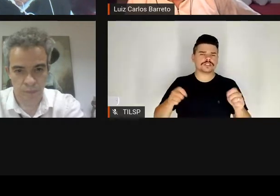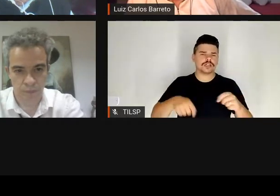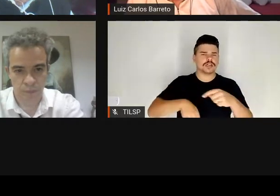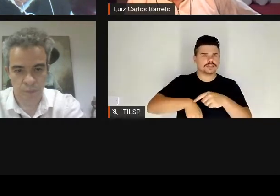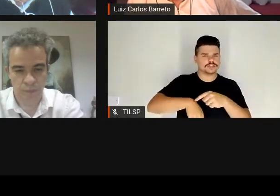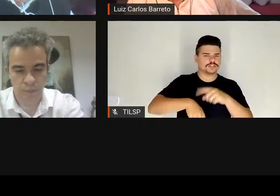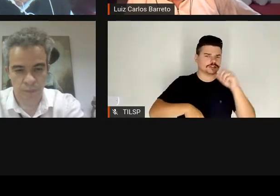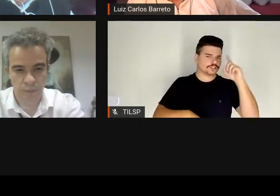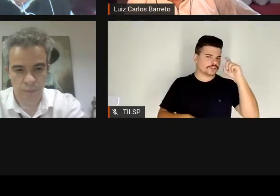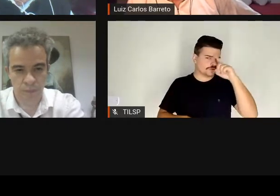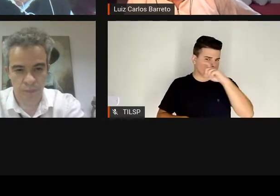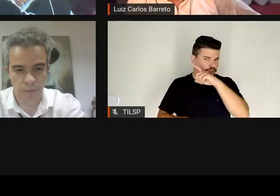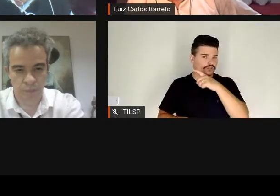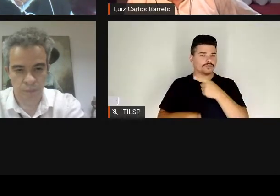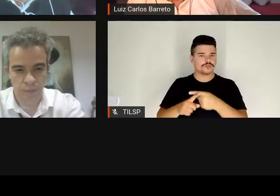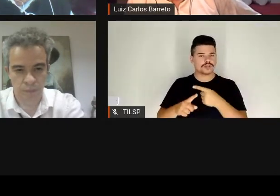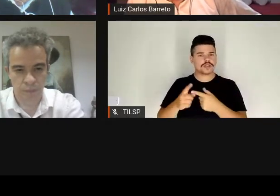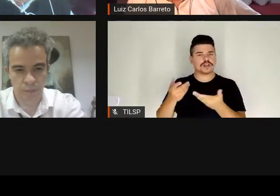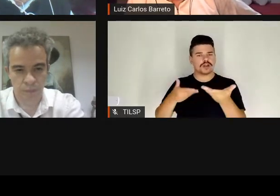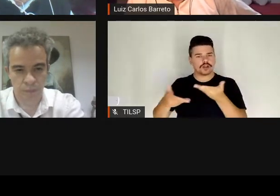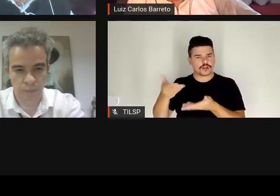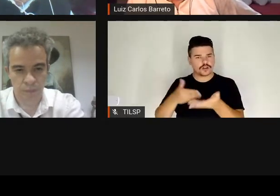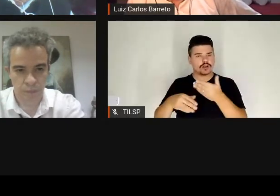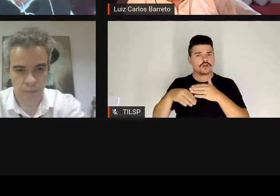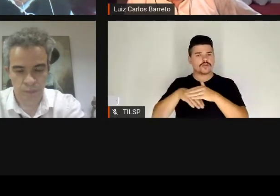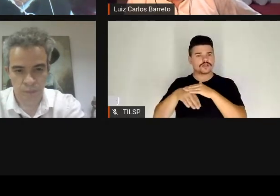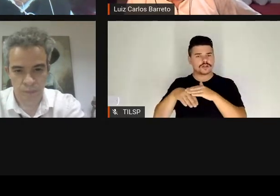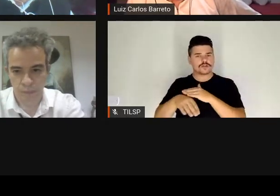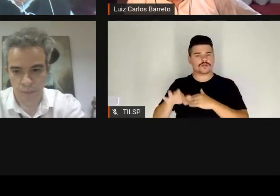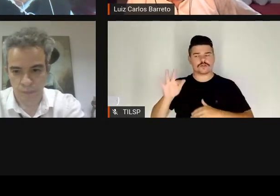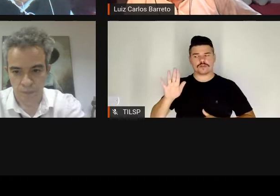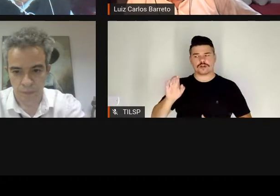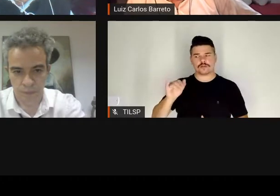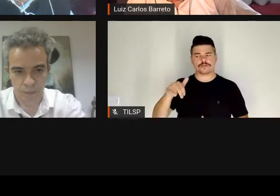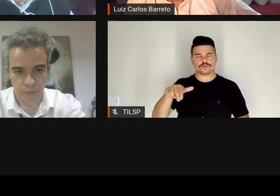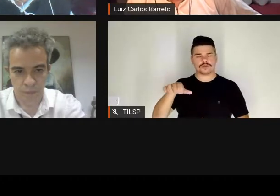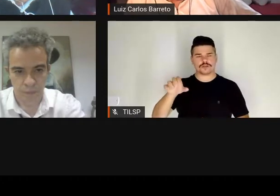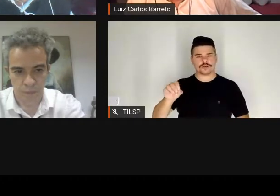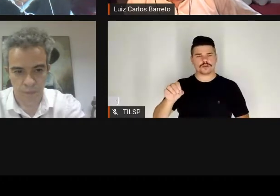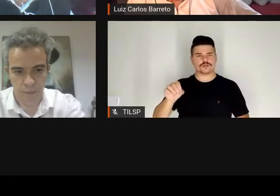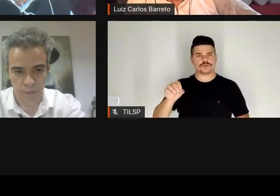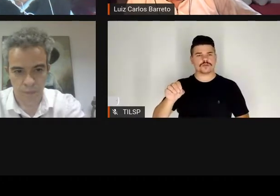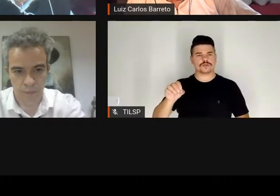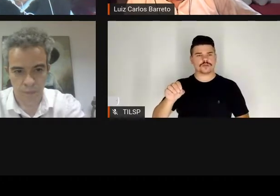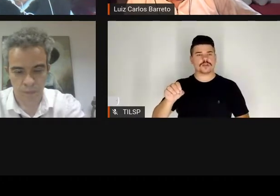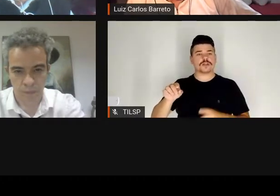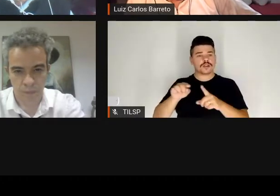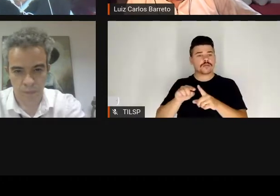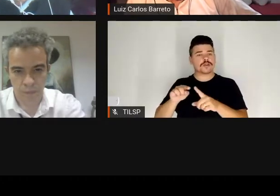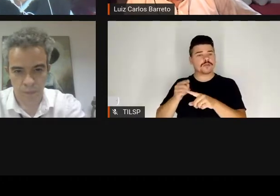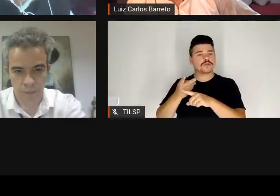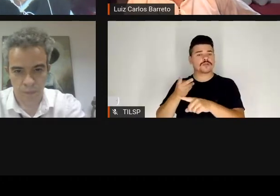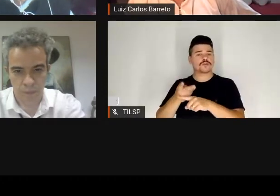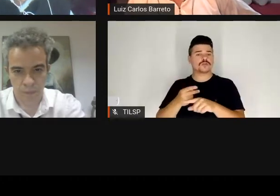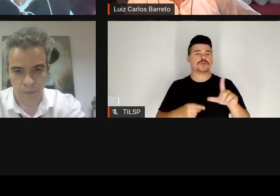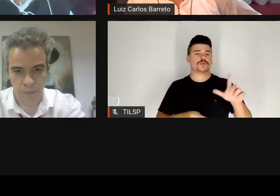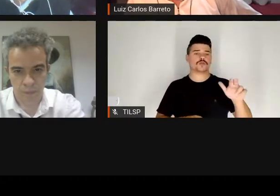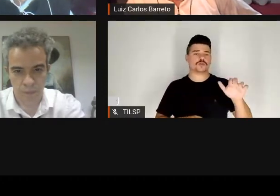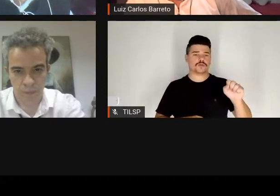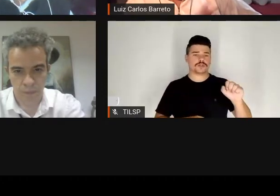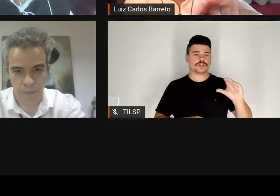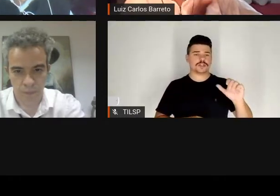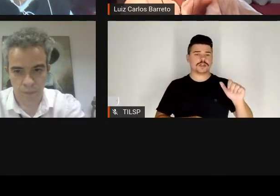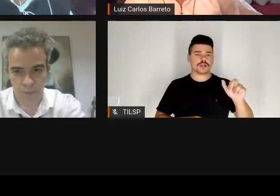né? Tanto em relação ao Fabiano que, e o próprio Luiz Carlos Barreto.